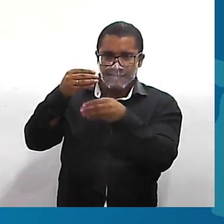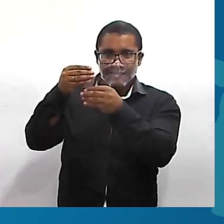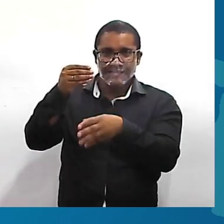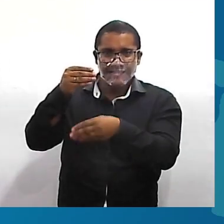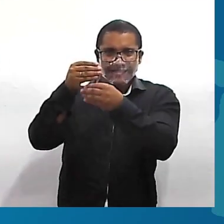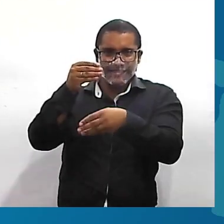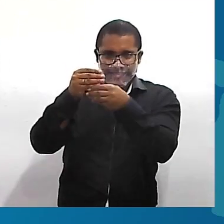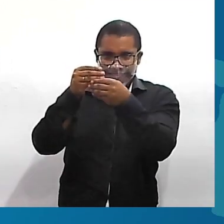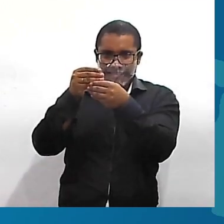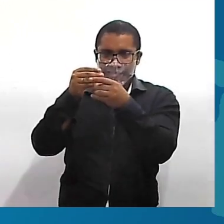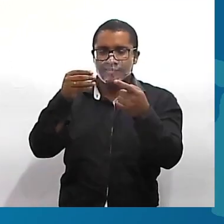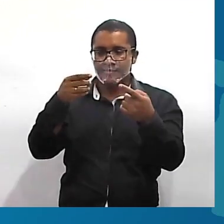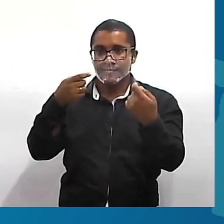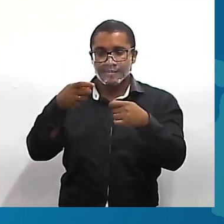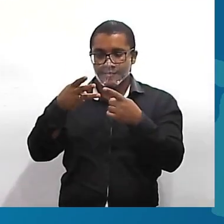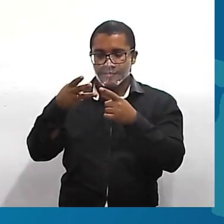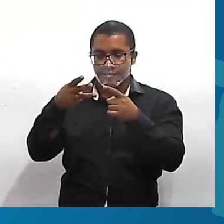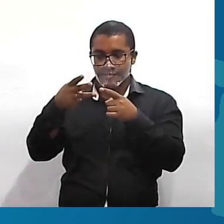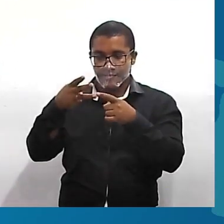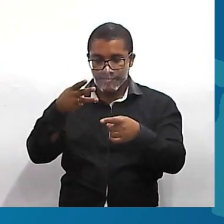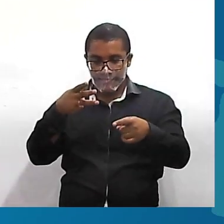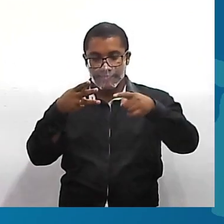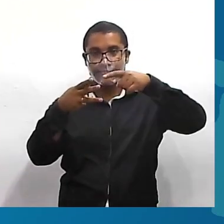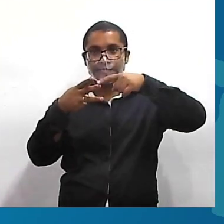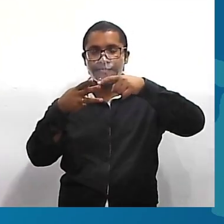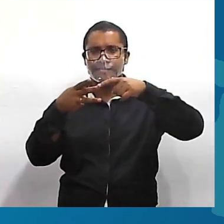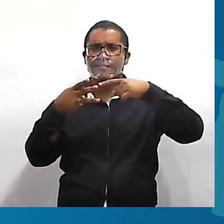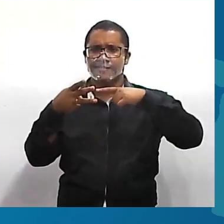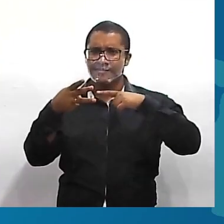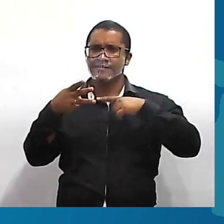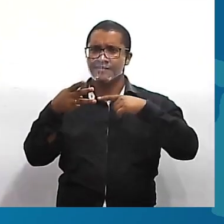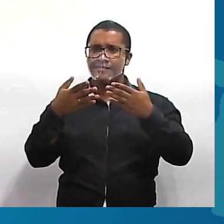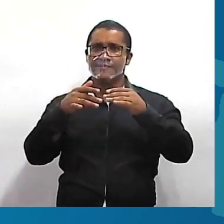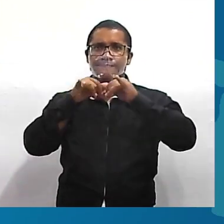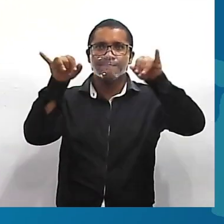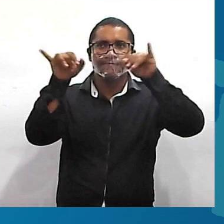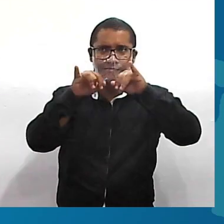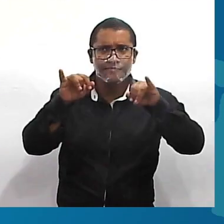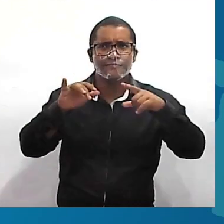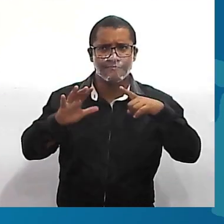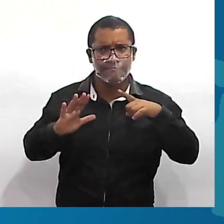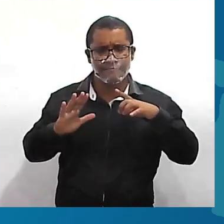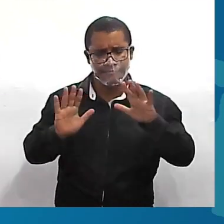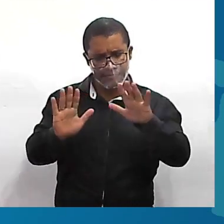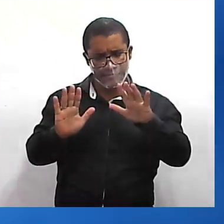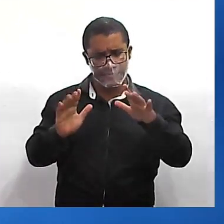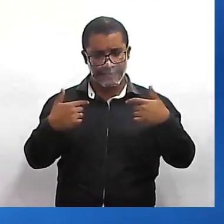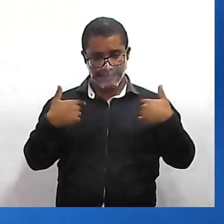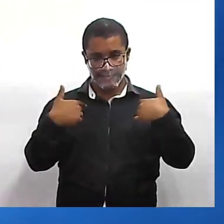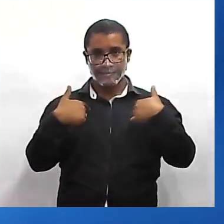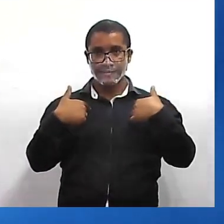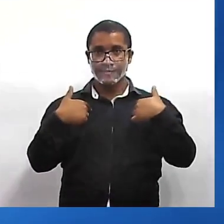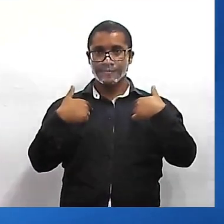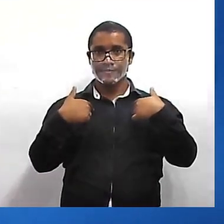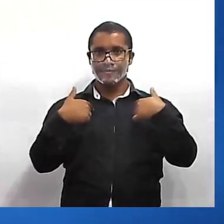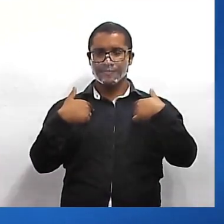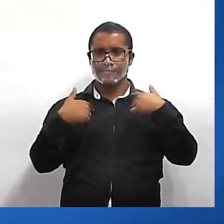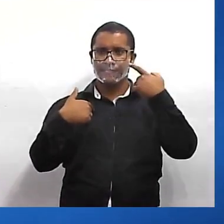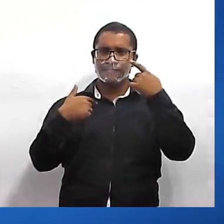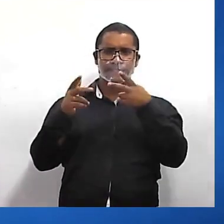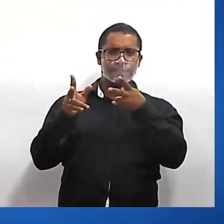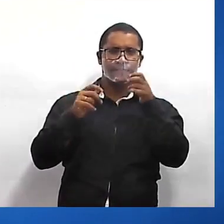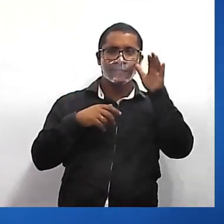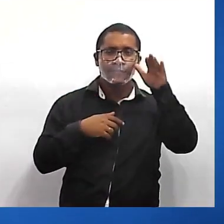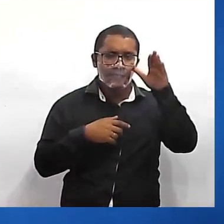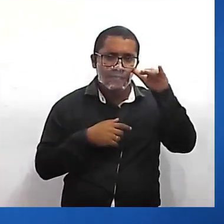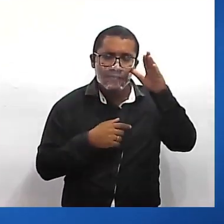preciso voltar para a competência anterior, saber que eu tenho informações disponíveis. Mas cabe a mim, né, ter esse olhar